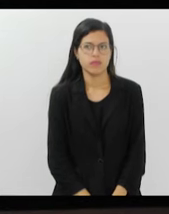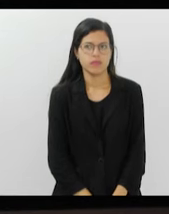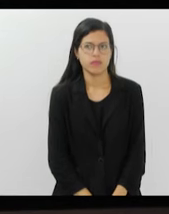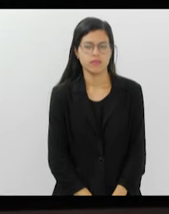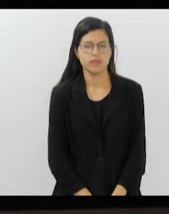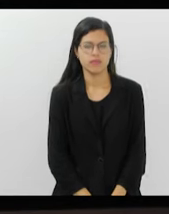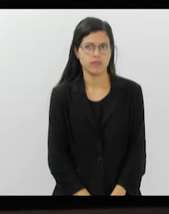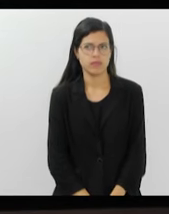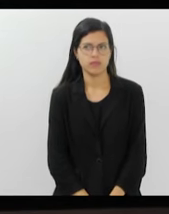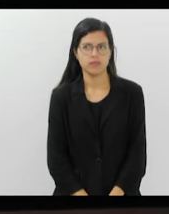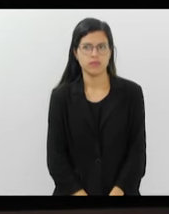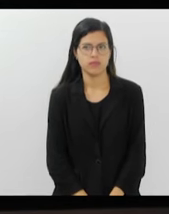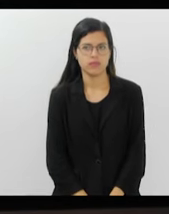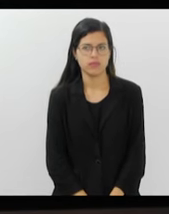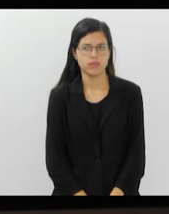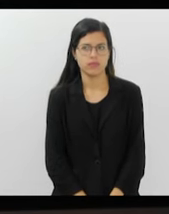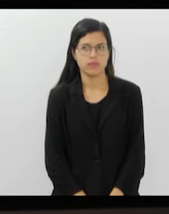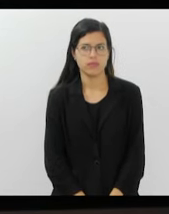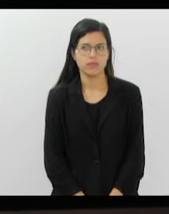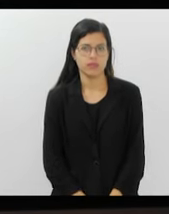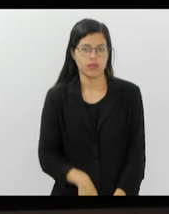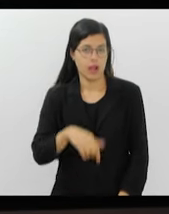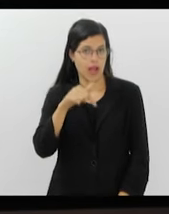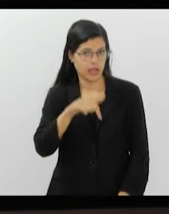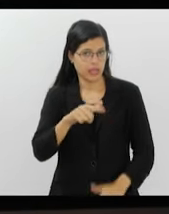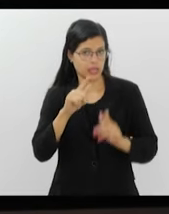criminosa Nesta mesma